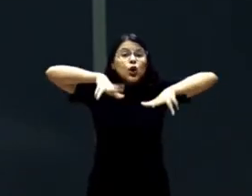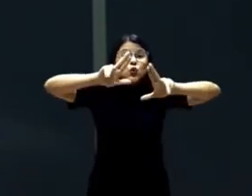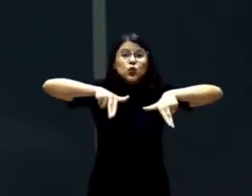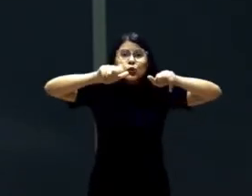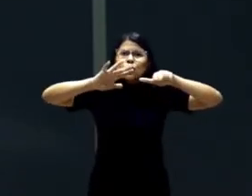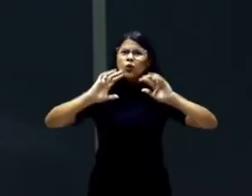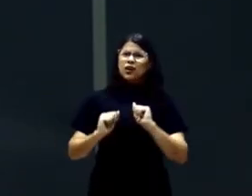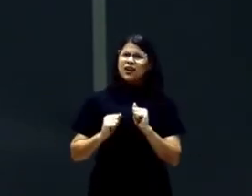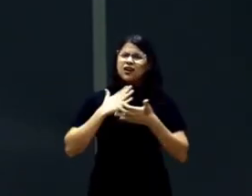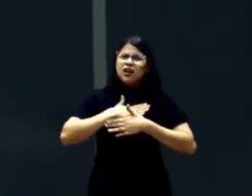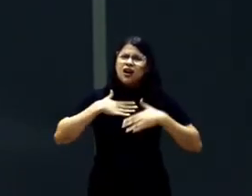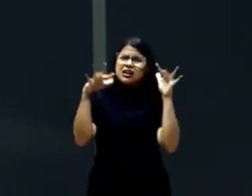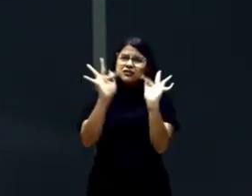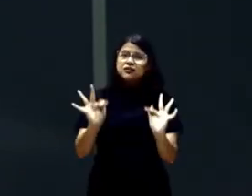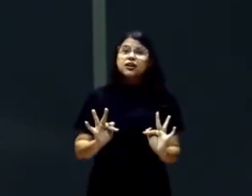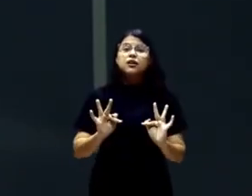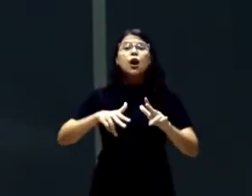nunca está satisfeito.